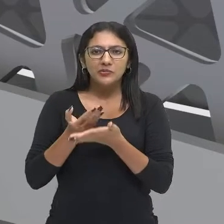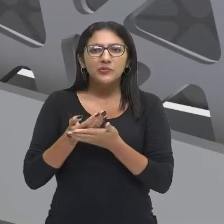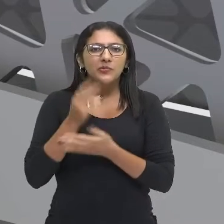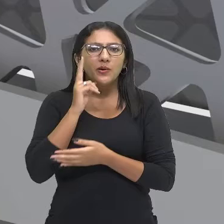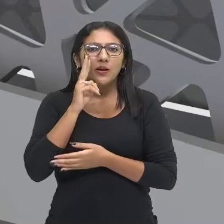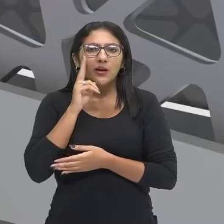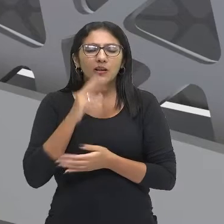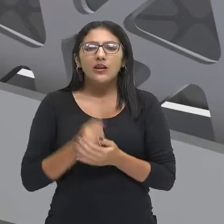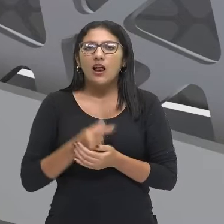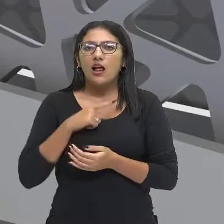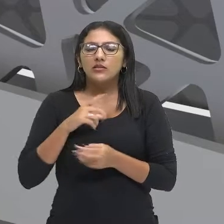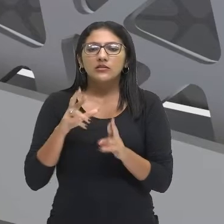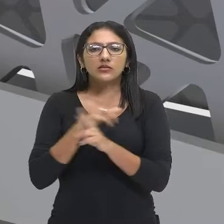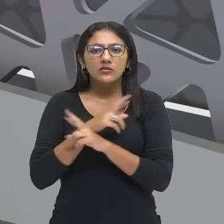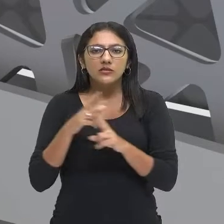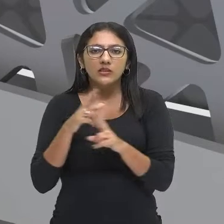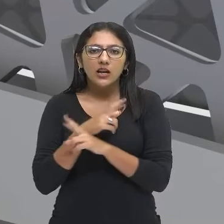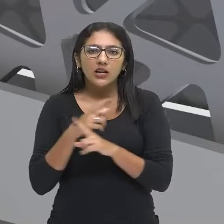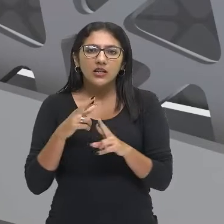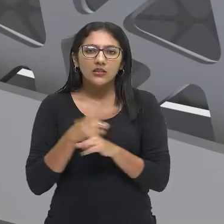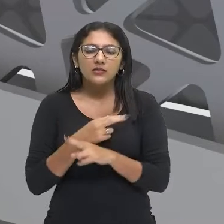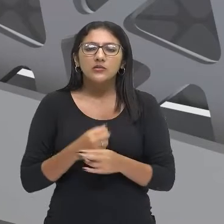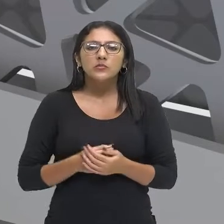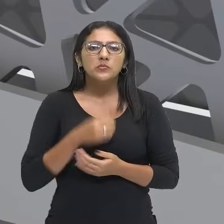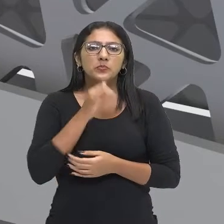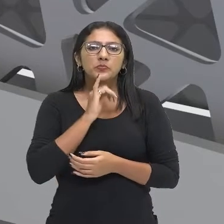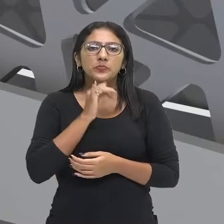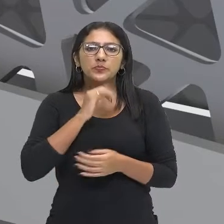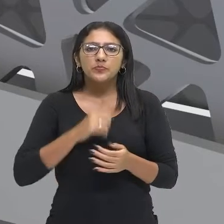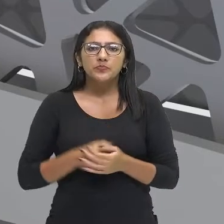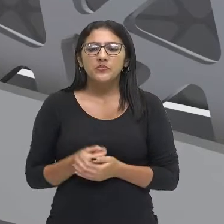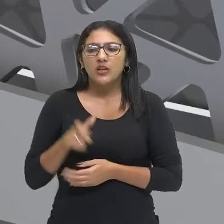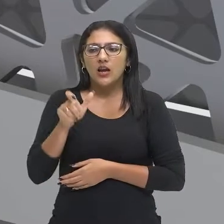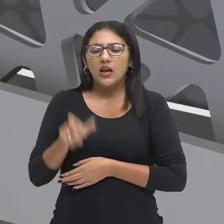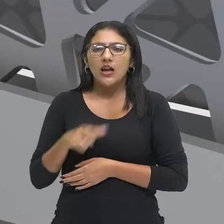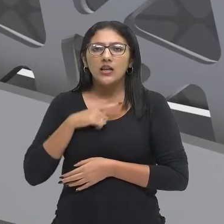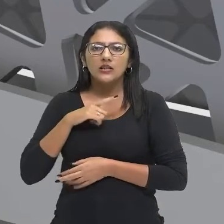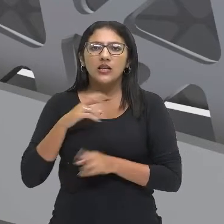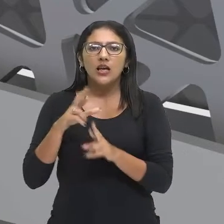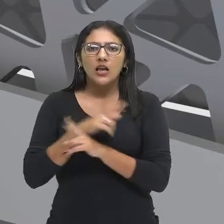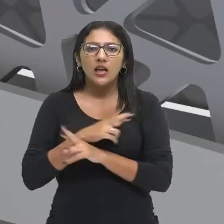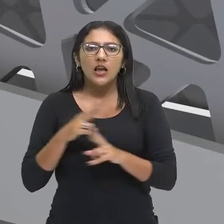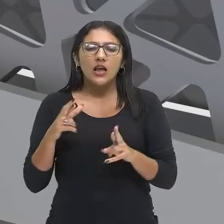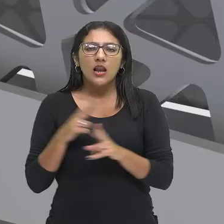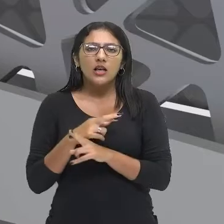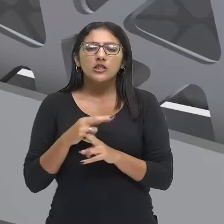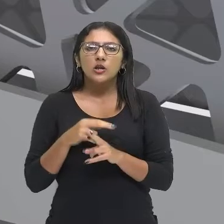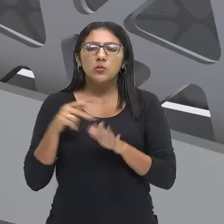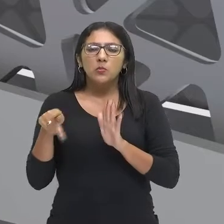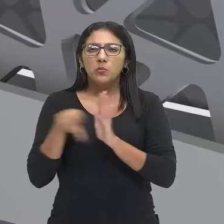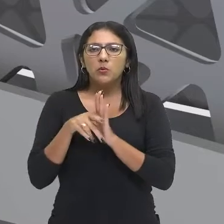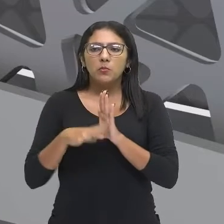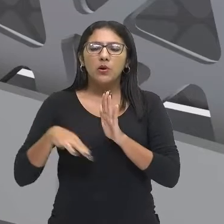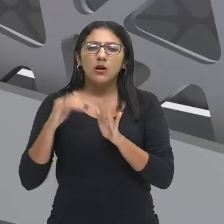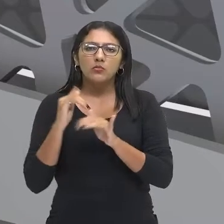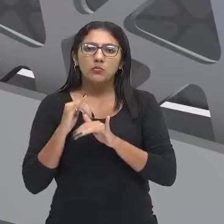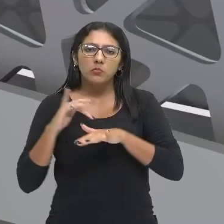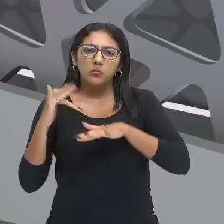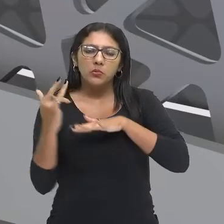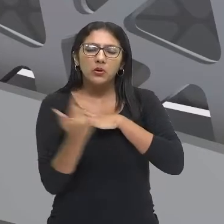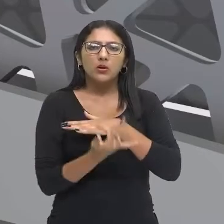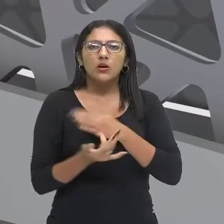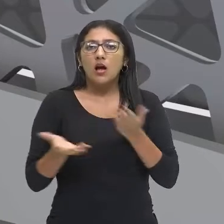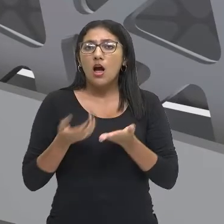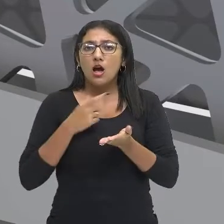falamos a respeito de ele participar de uma cybercultura, ou seja, dele ter agora meios